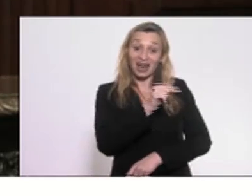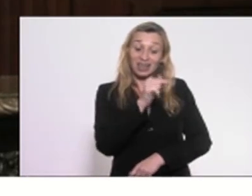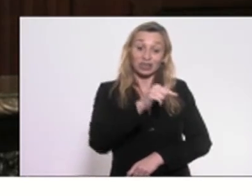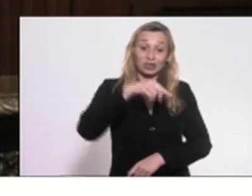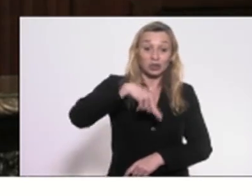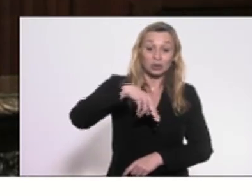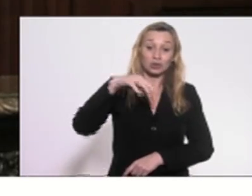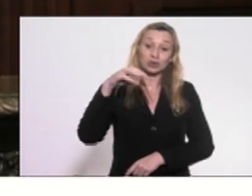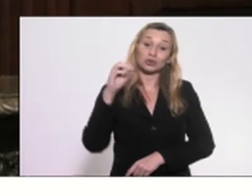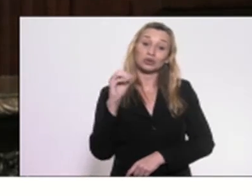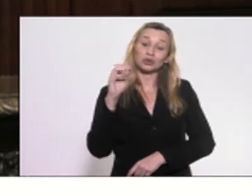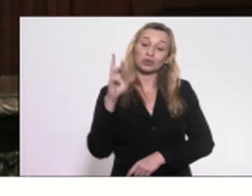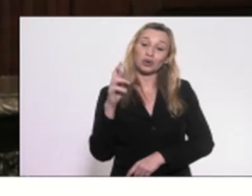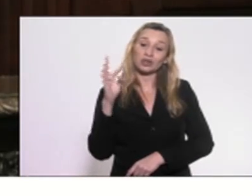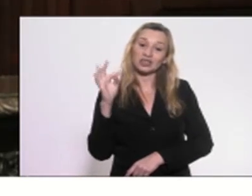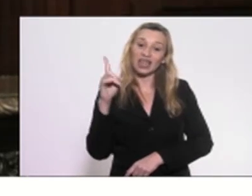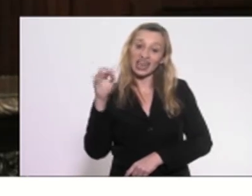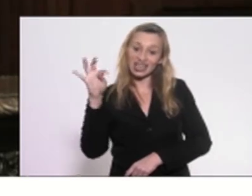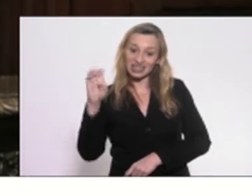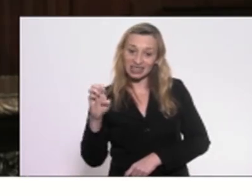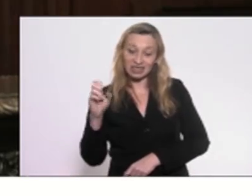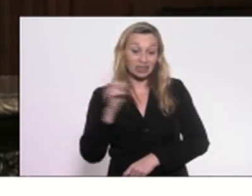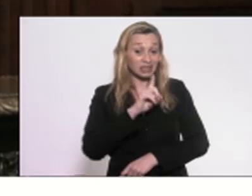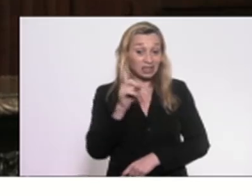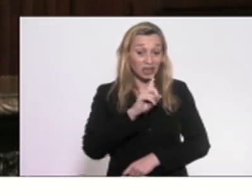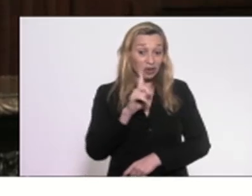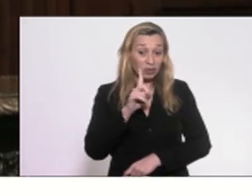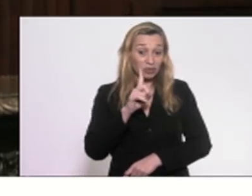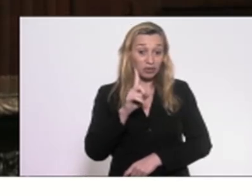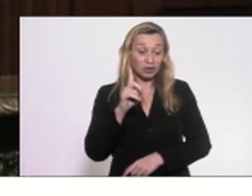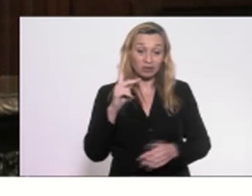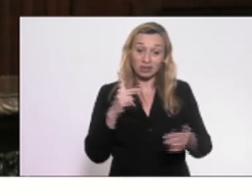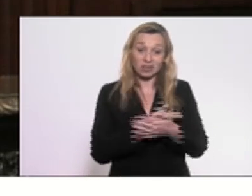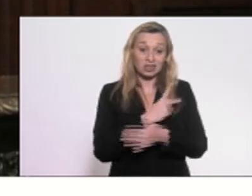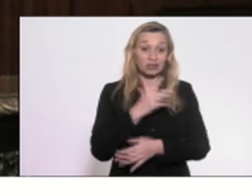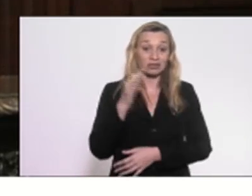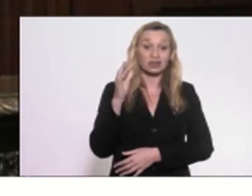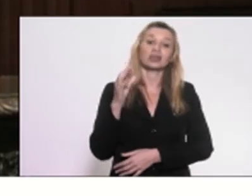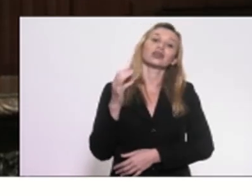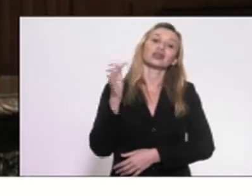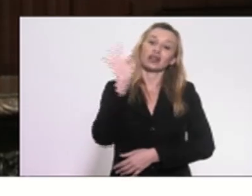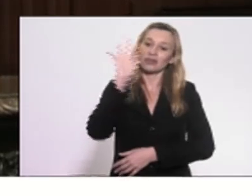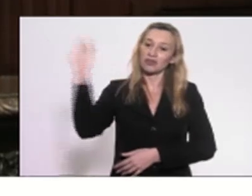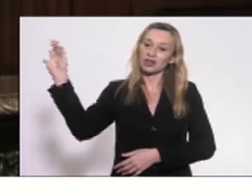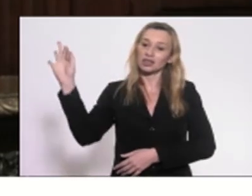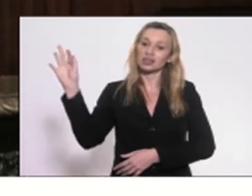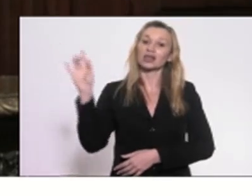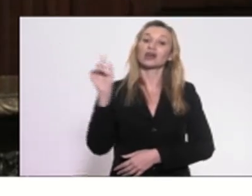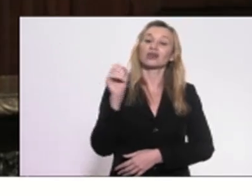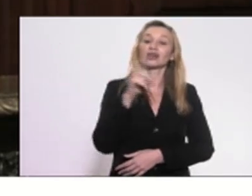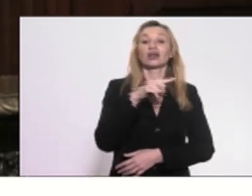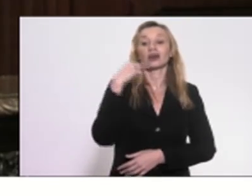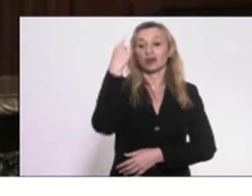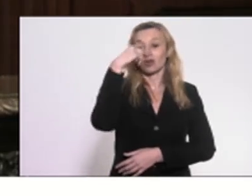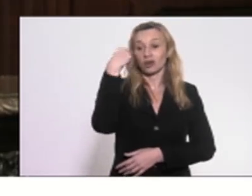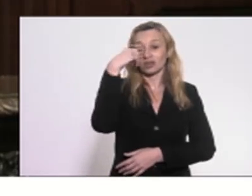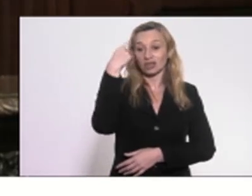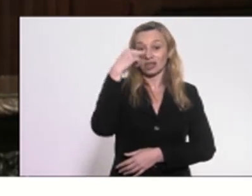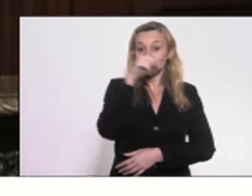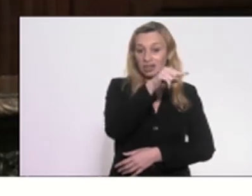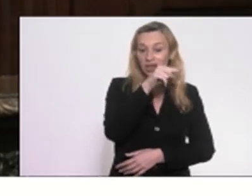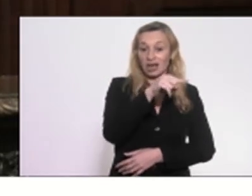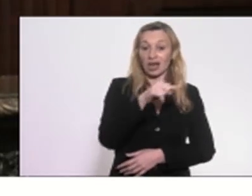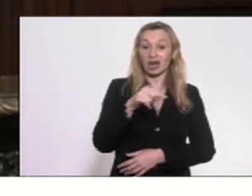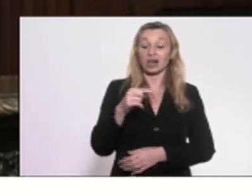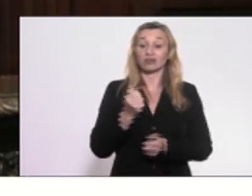maior repercussão não foi a francesa, foi a holandesa. A de grande repercussão foi aqui no Rio